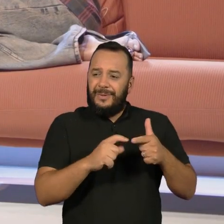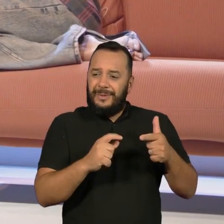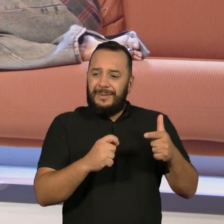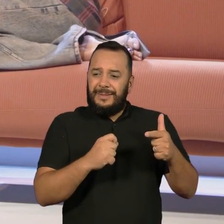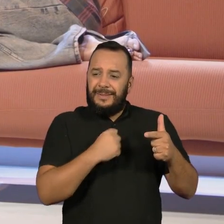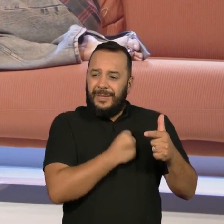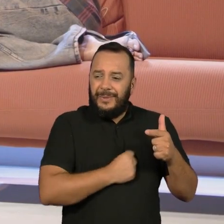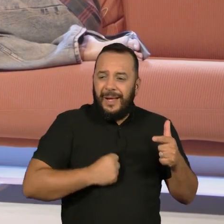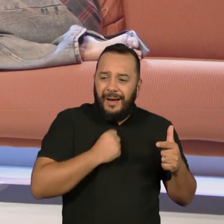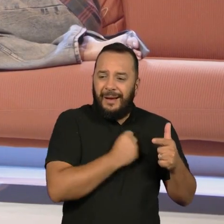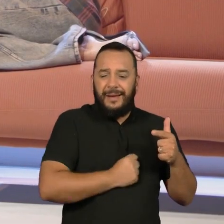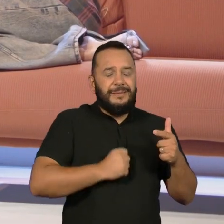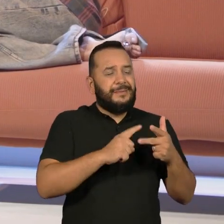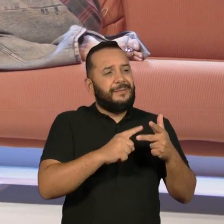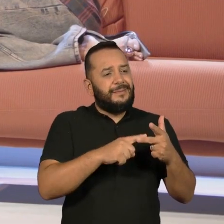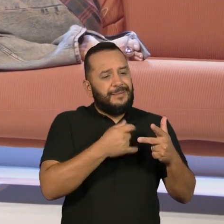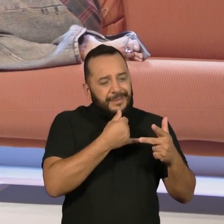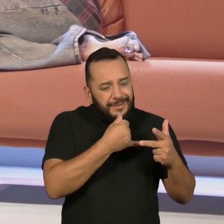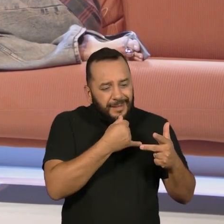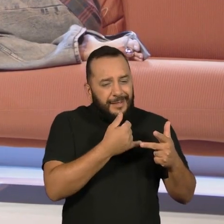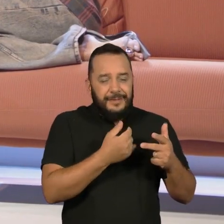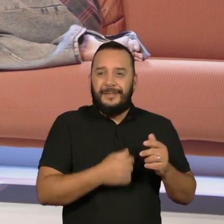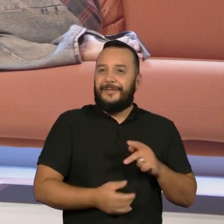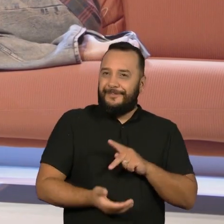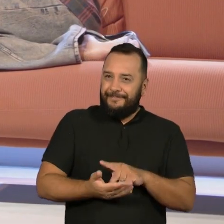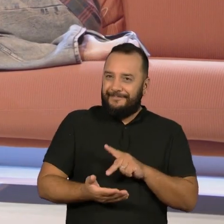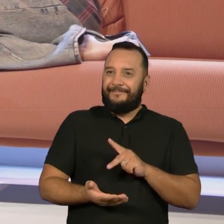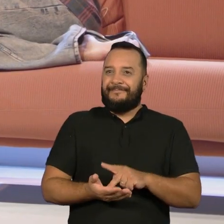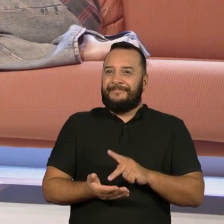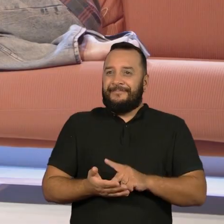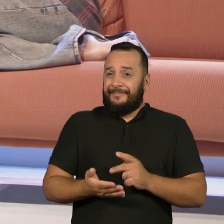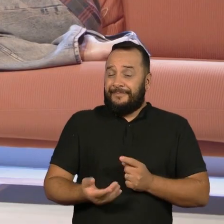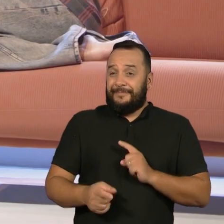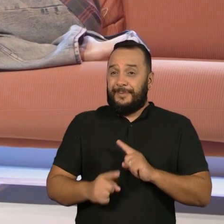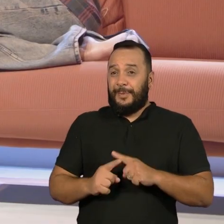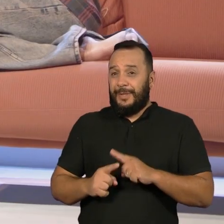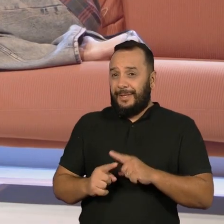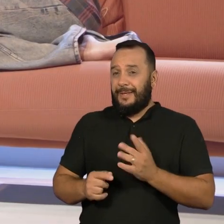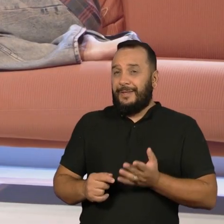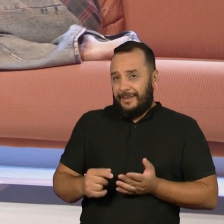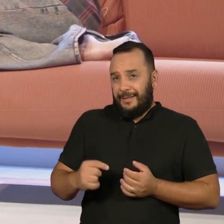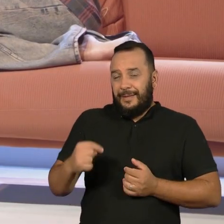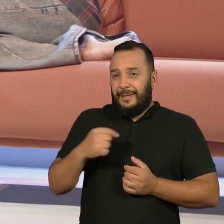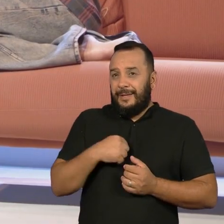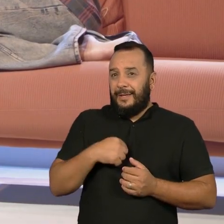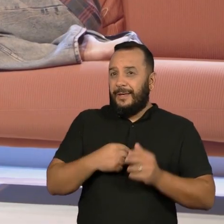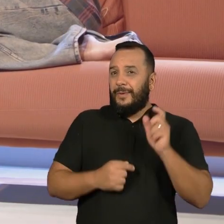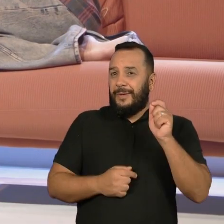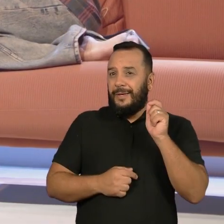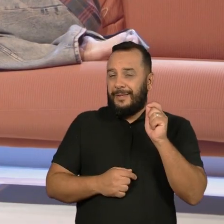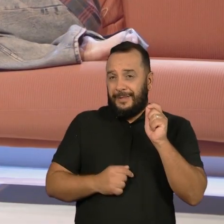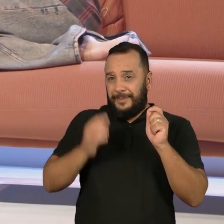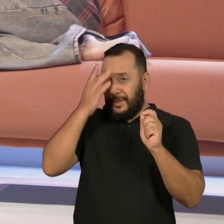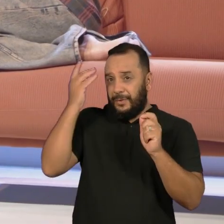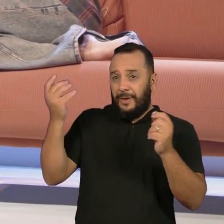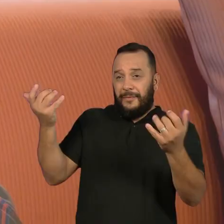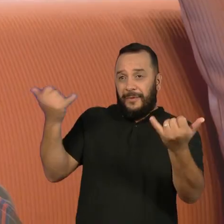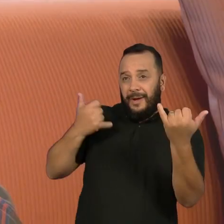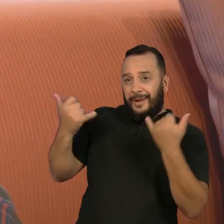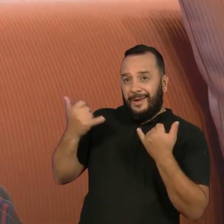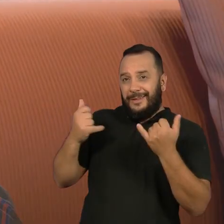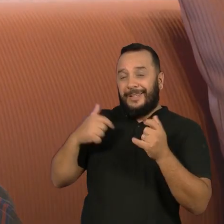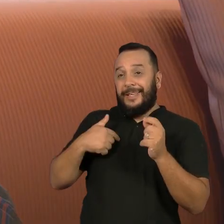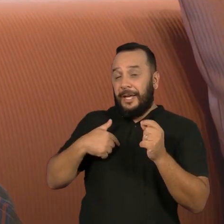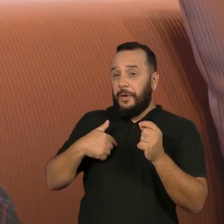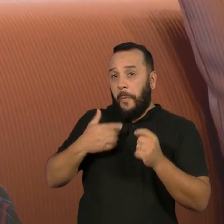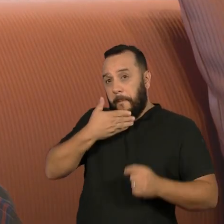isso mesmo. E é muito curioso você falar isso para mim, porque eu escuto muito que eu sou uma melhor amiga